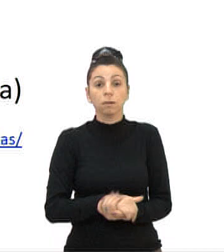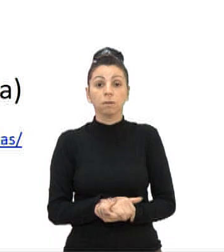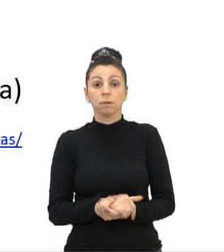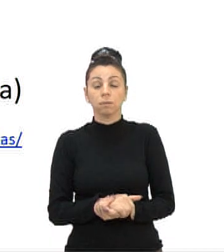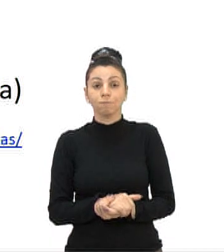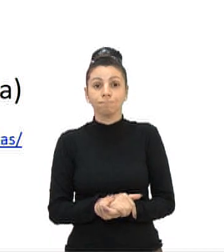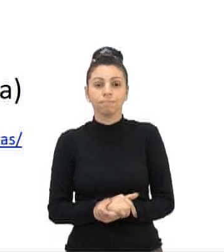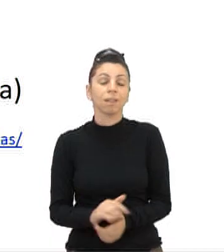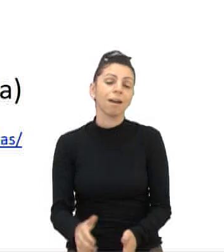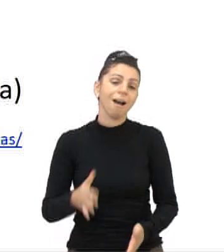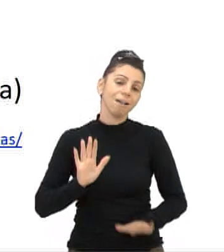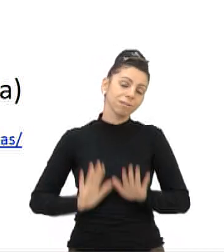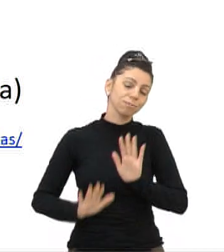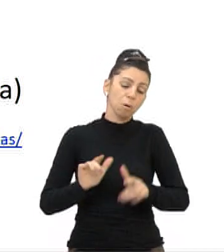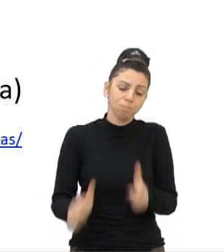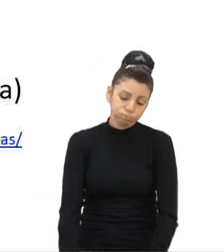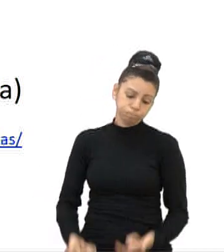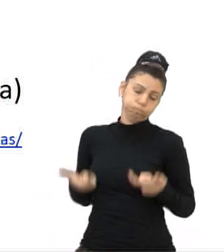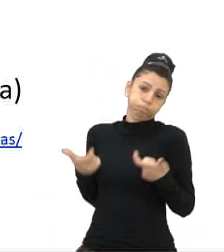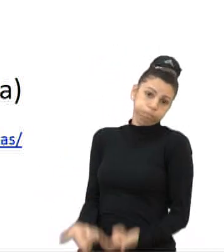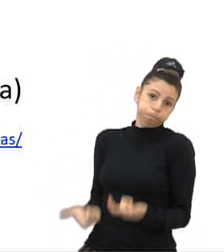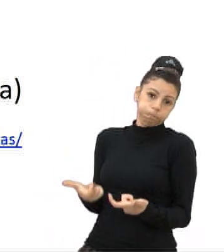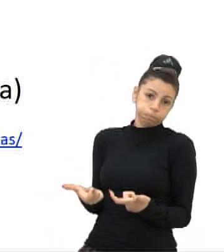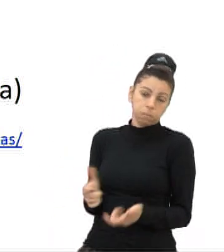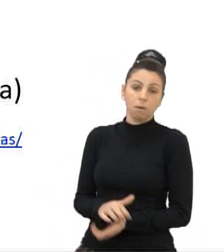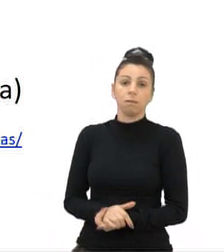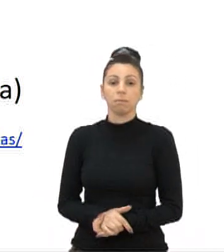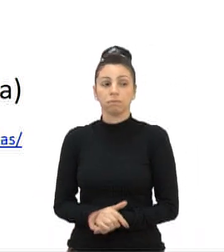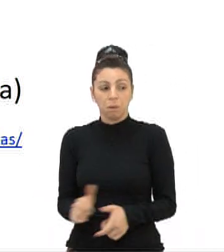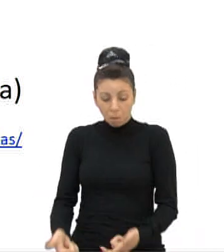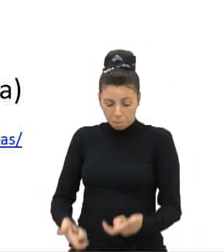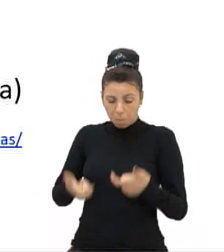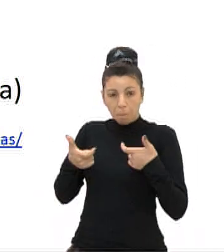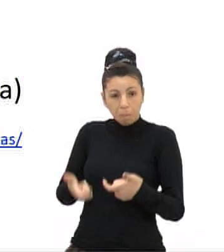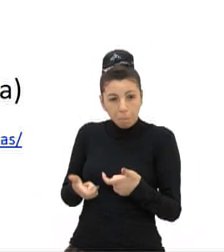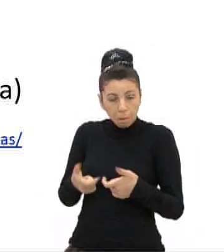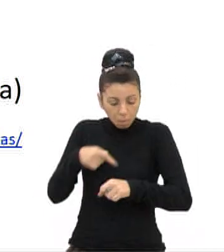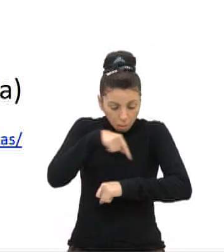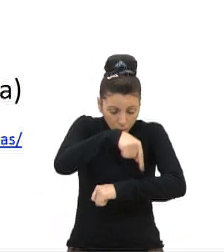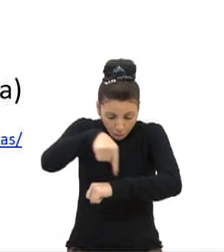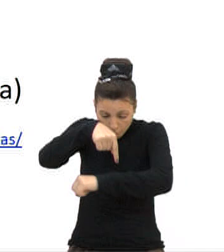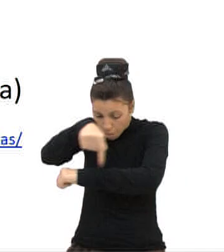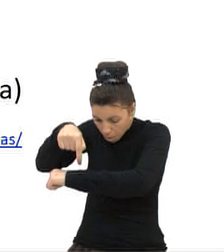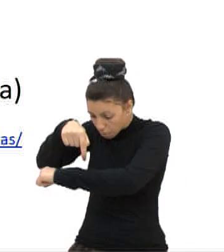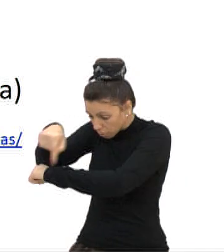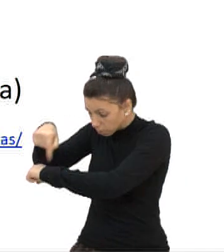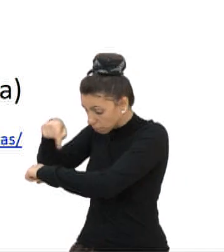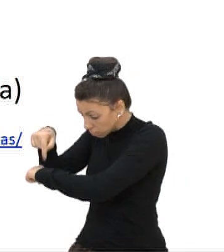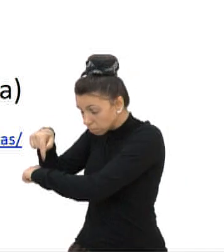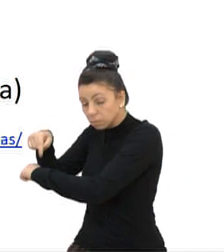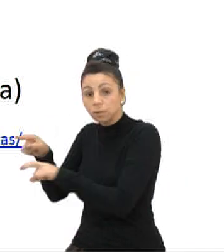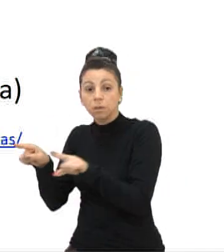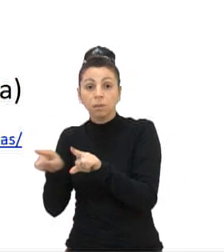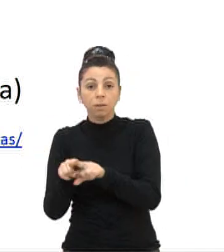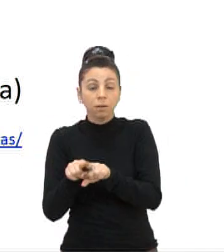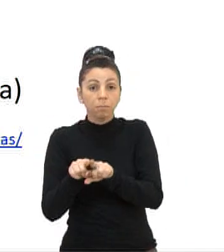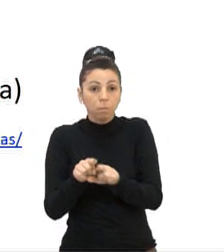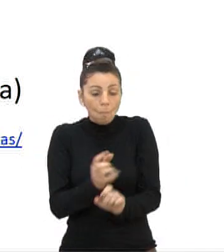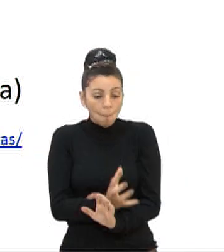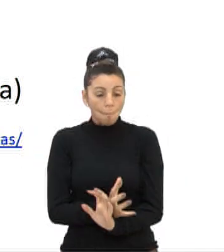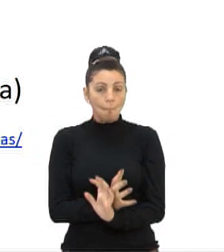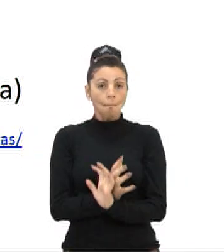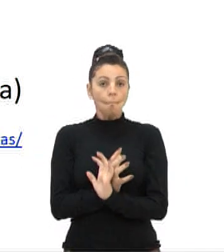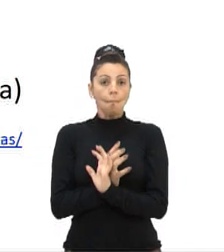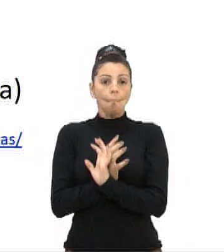certo tédio. Degusto assim cada detestável minuto. E cultivo também o vazio silêncio